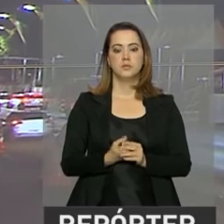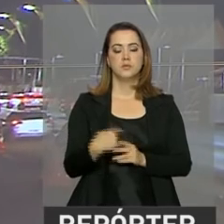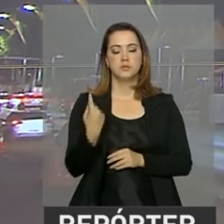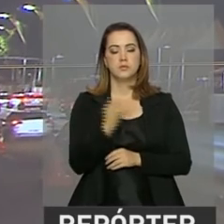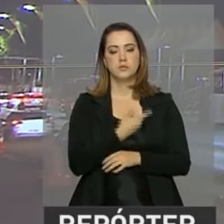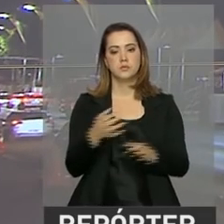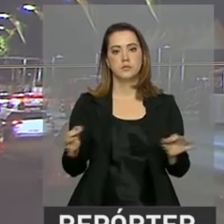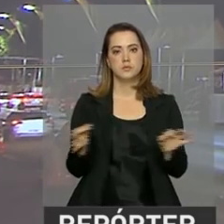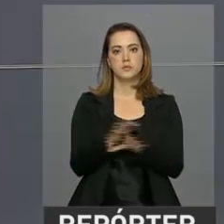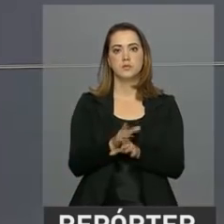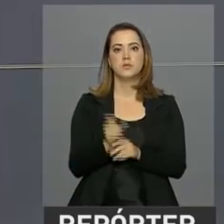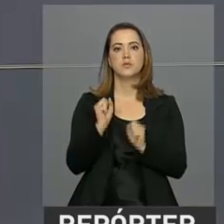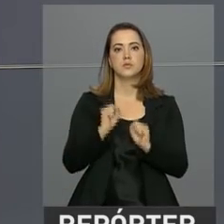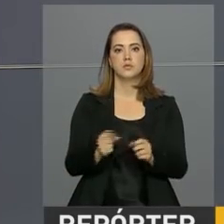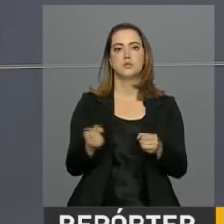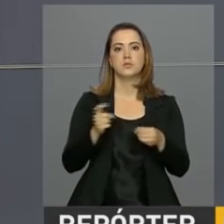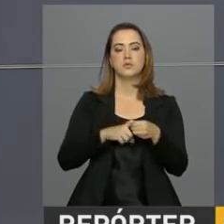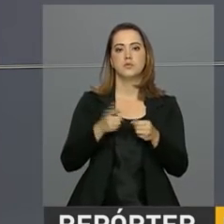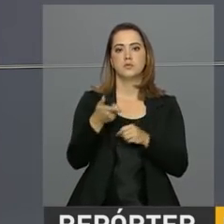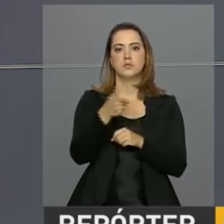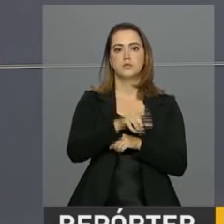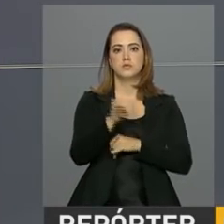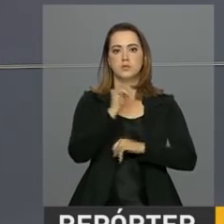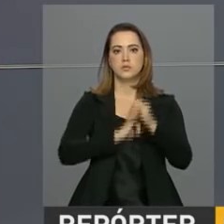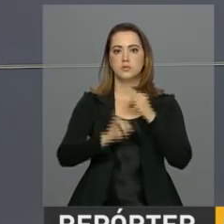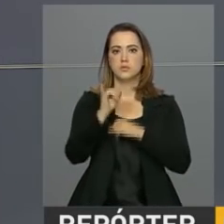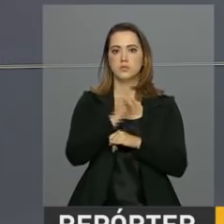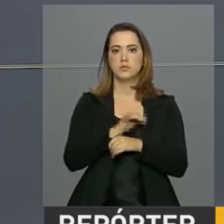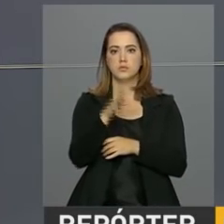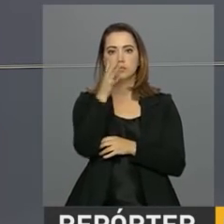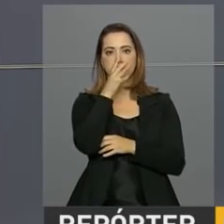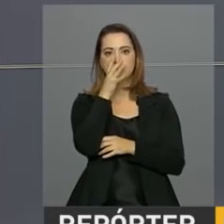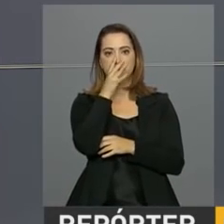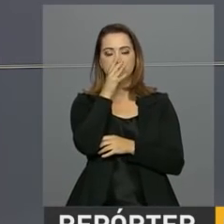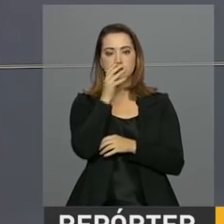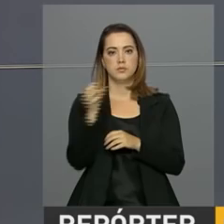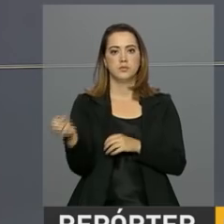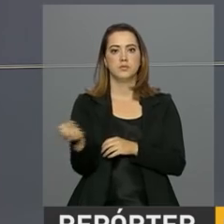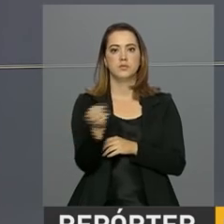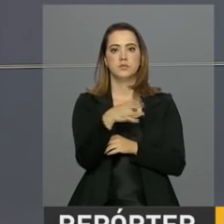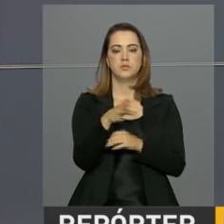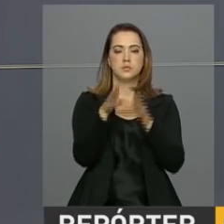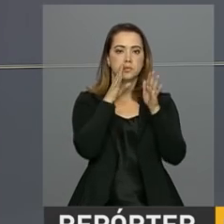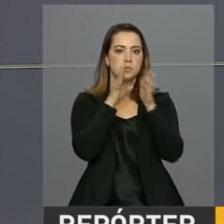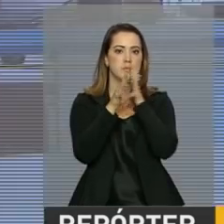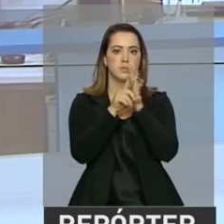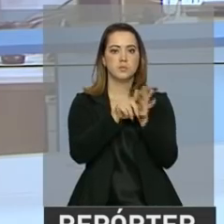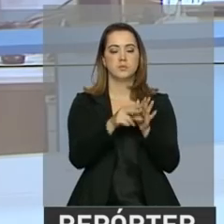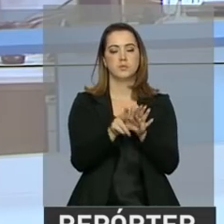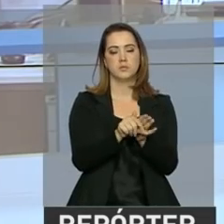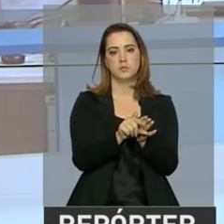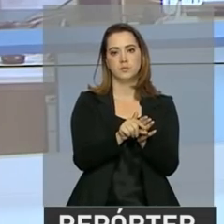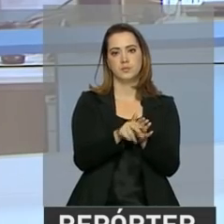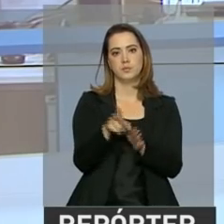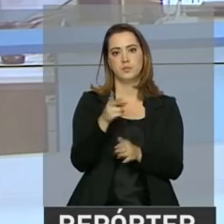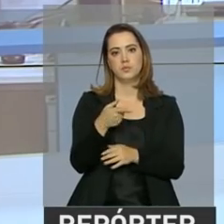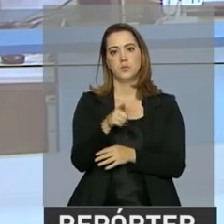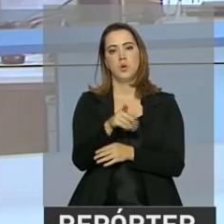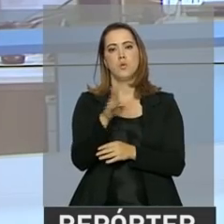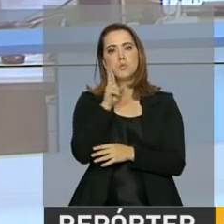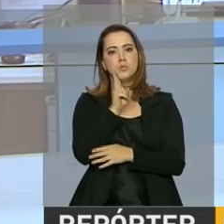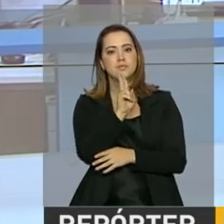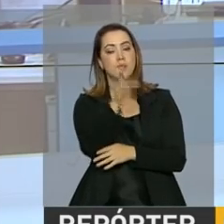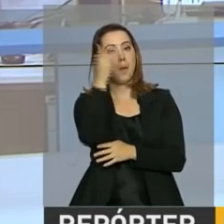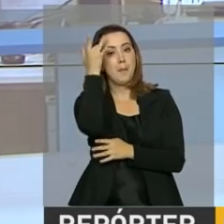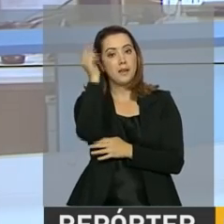Nós ficamos por aqui. Podemos voltar a qualquer momento com outras informações. Acompanhe também as novidades em nossas redes sociais. E não deixe de